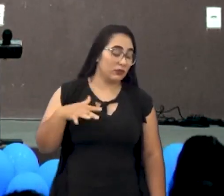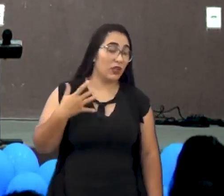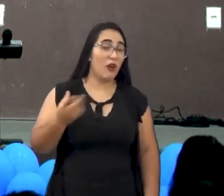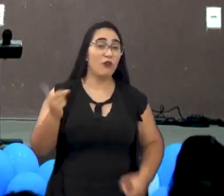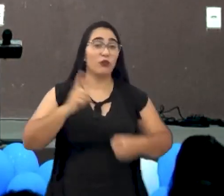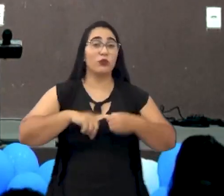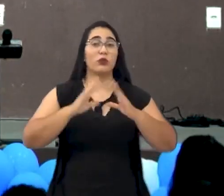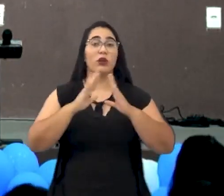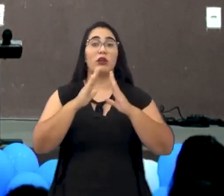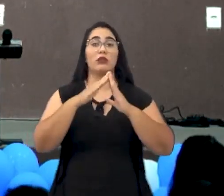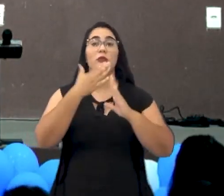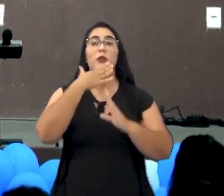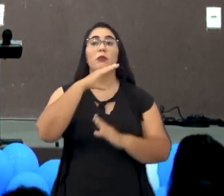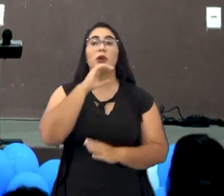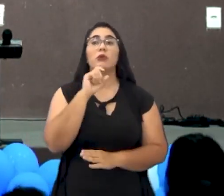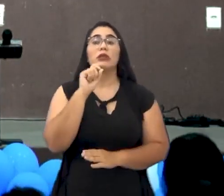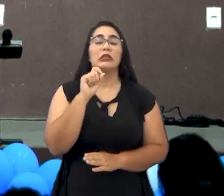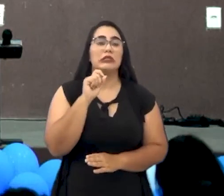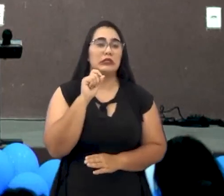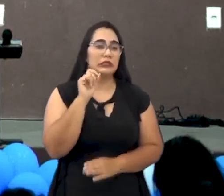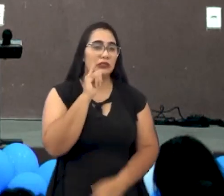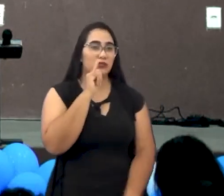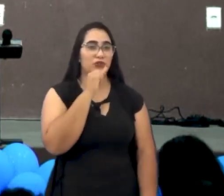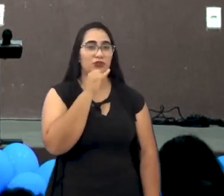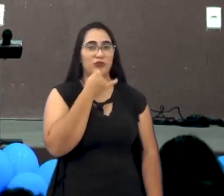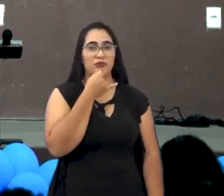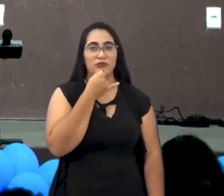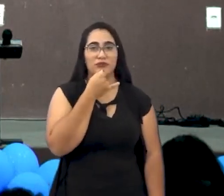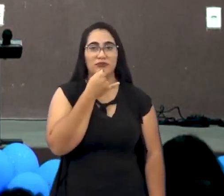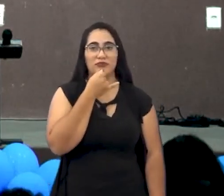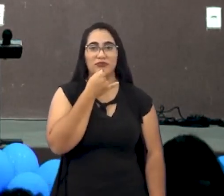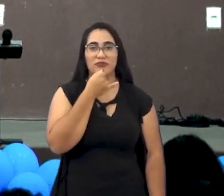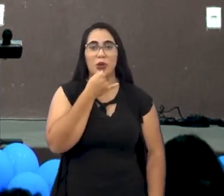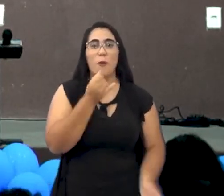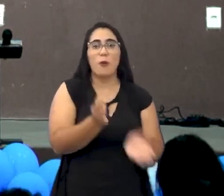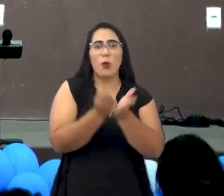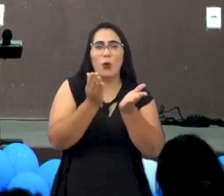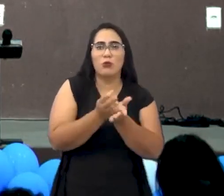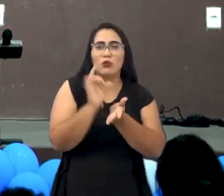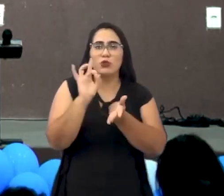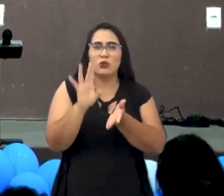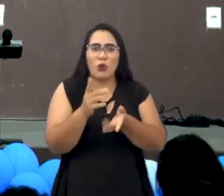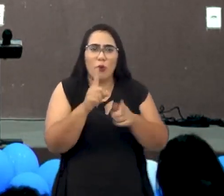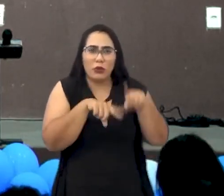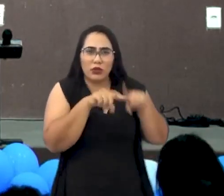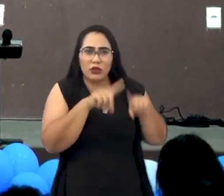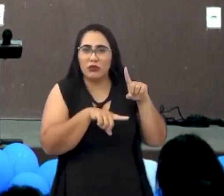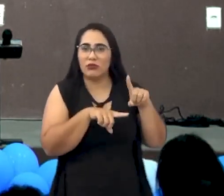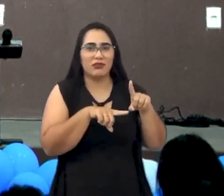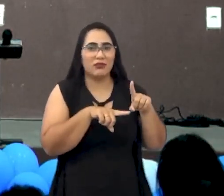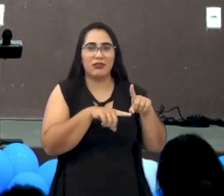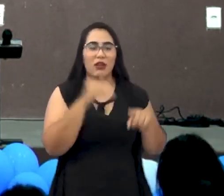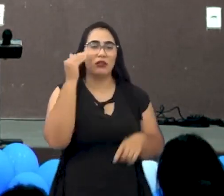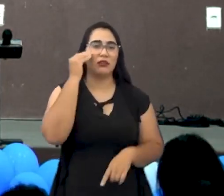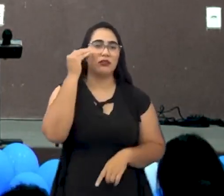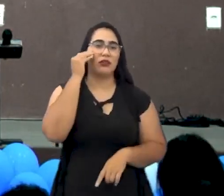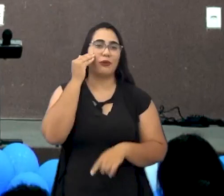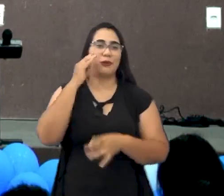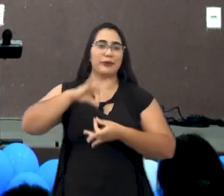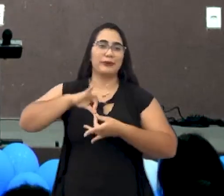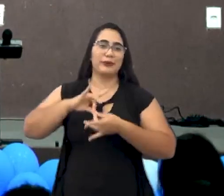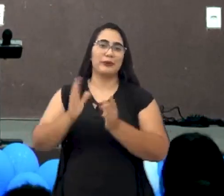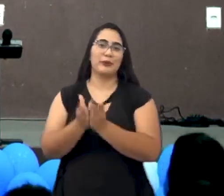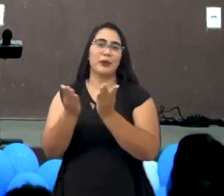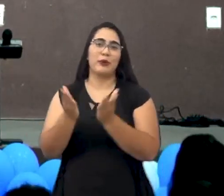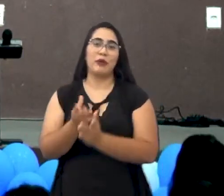arruinado. Não somente material, mas reconhecendo sua pobreza de espírito. Pois ele nem